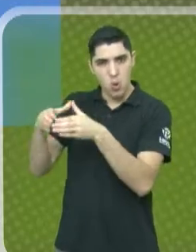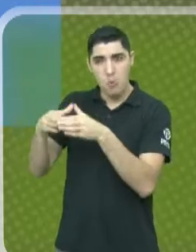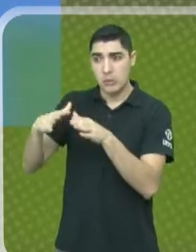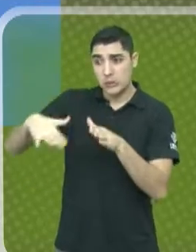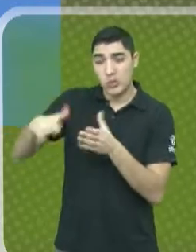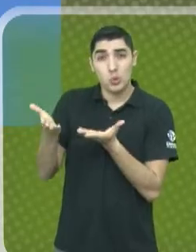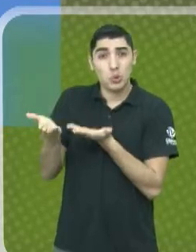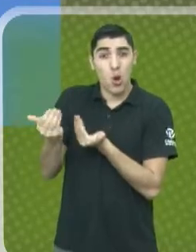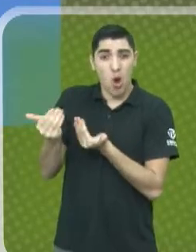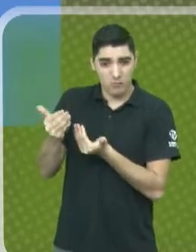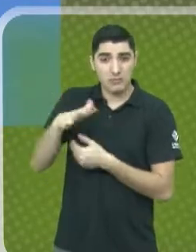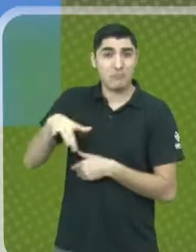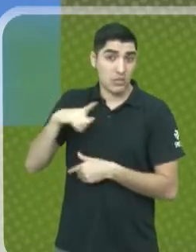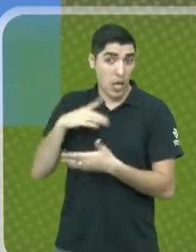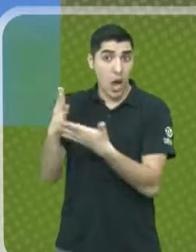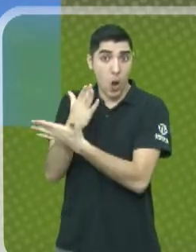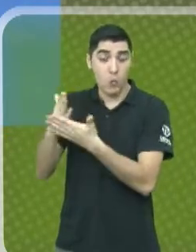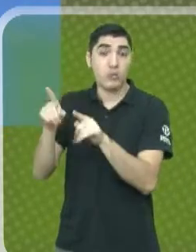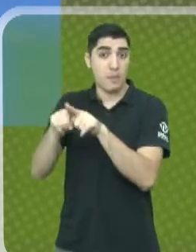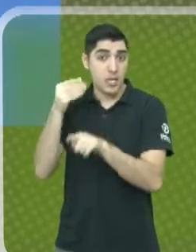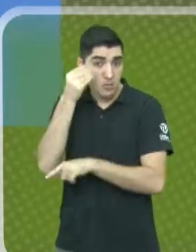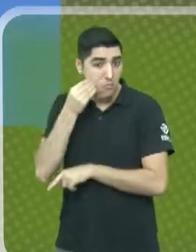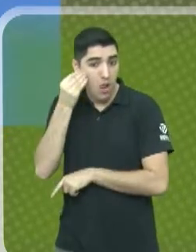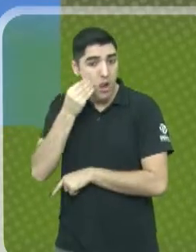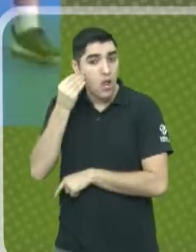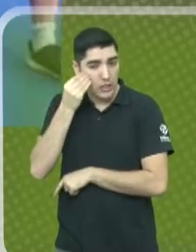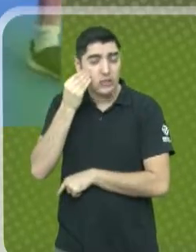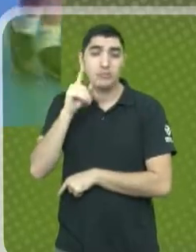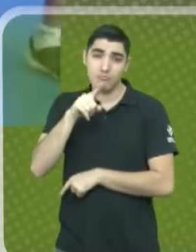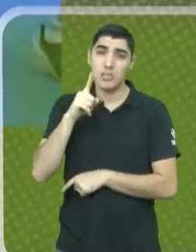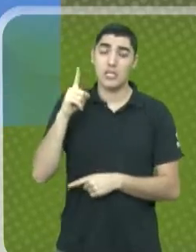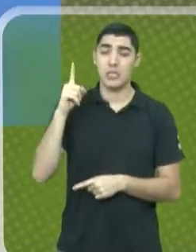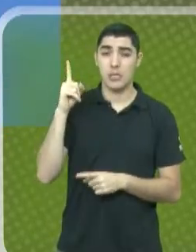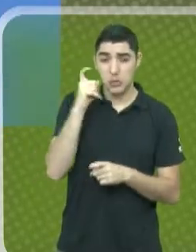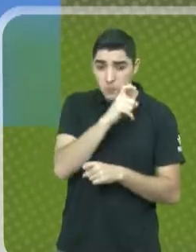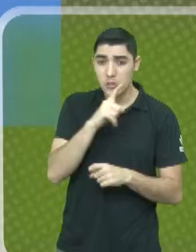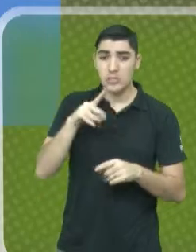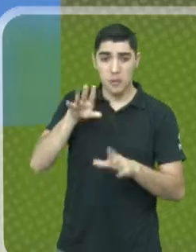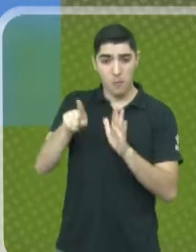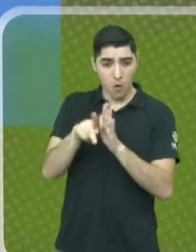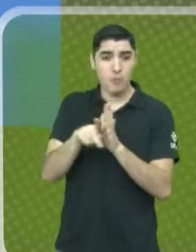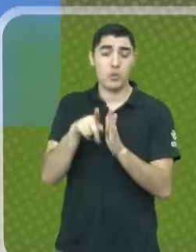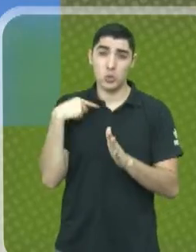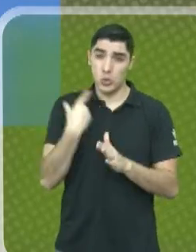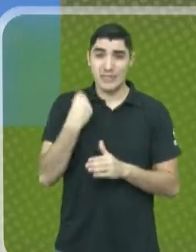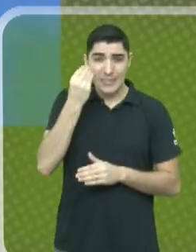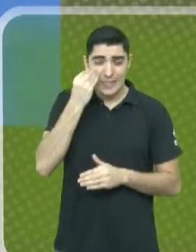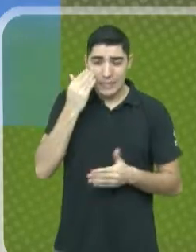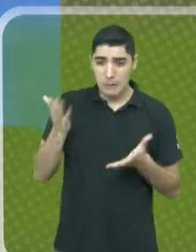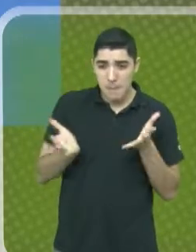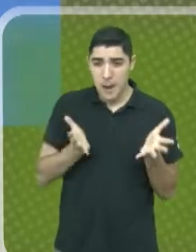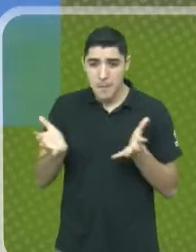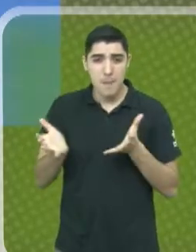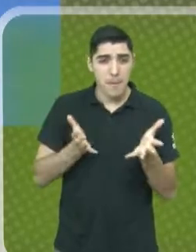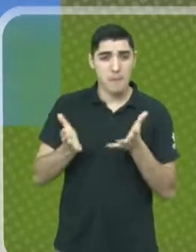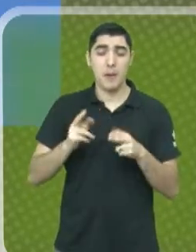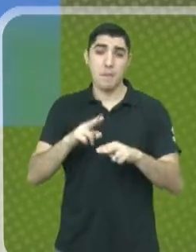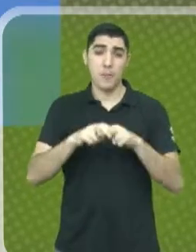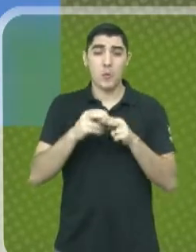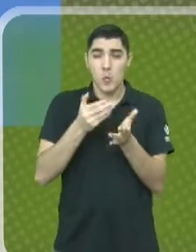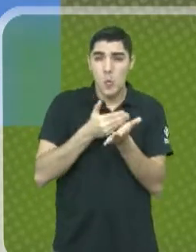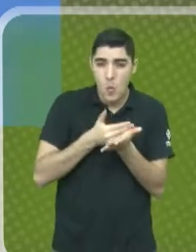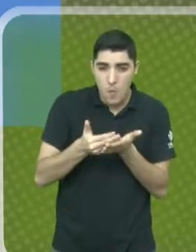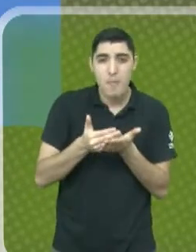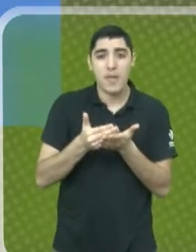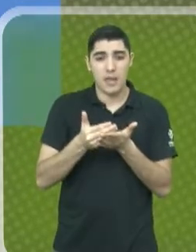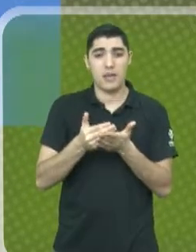2 jogadores mais experientes. Jogo muito duro, difícil, porém em casa temos que impor o ritmo, agredir desde o começo, marcar alto, para ver